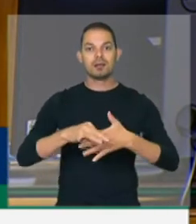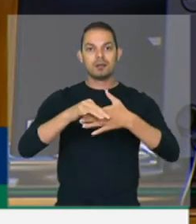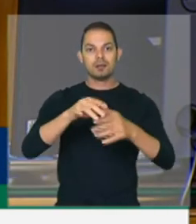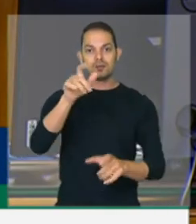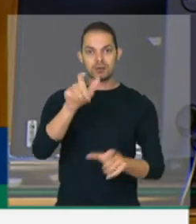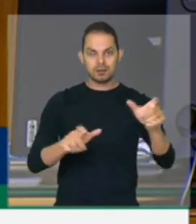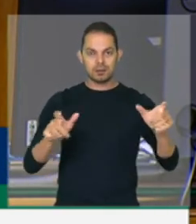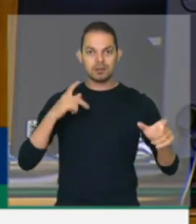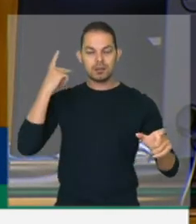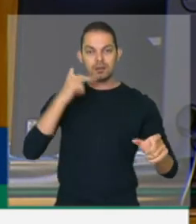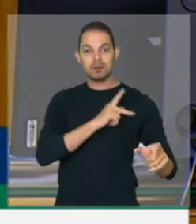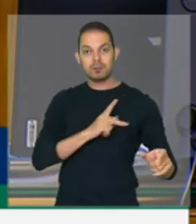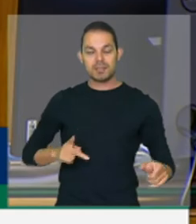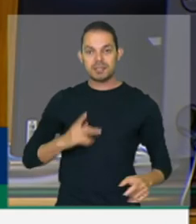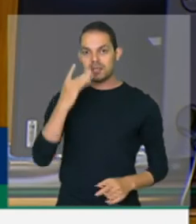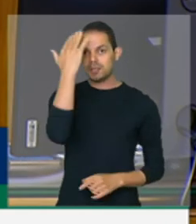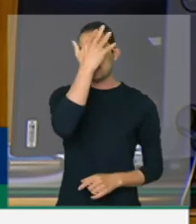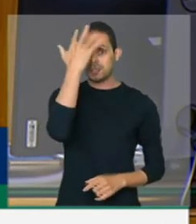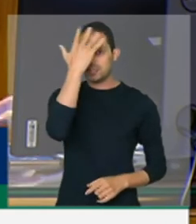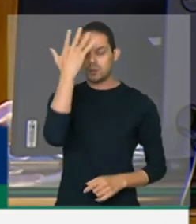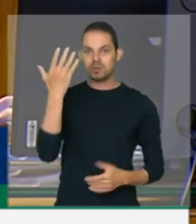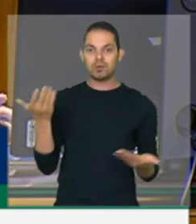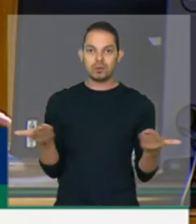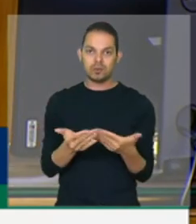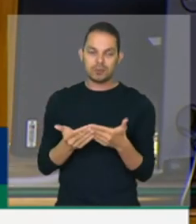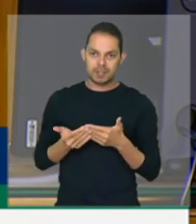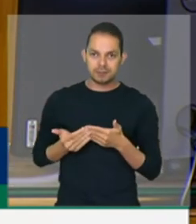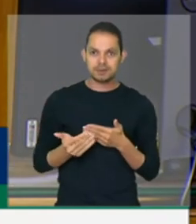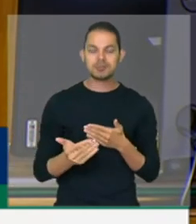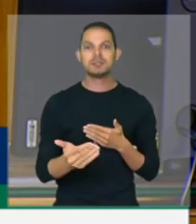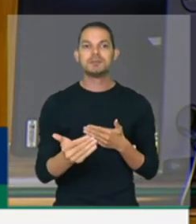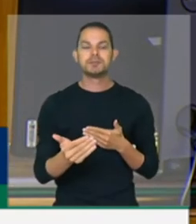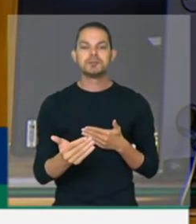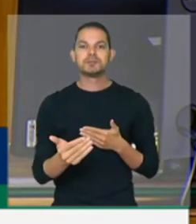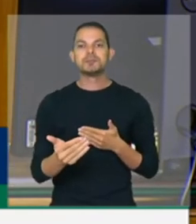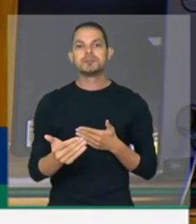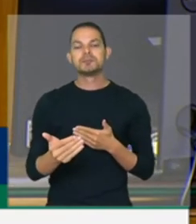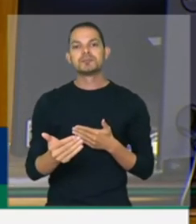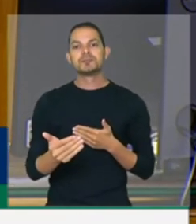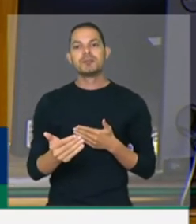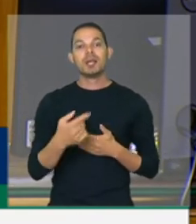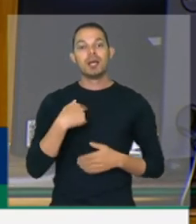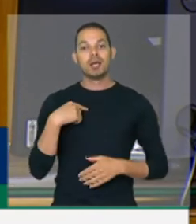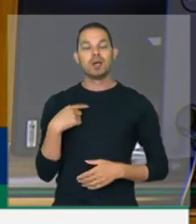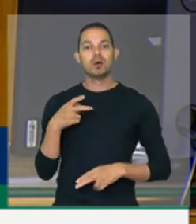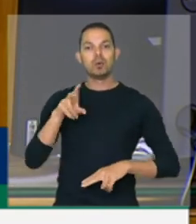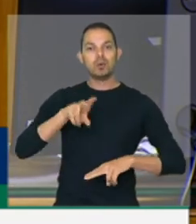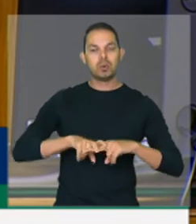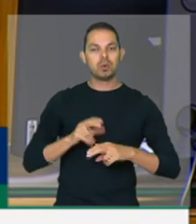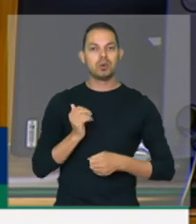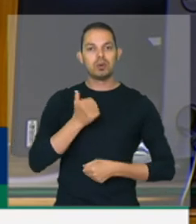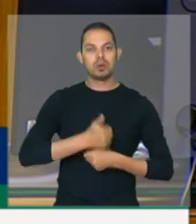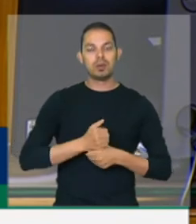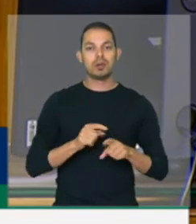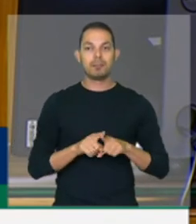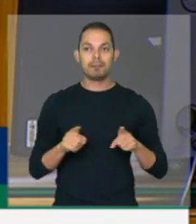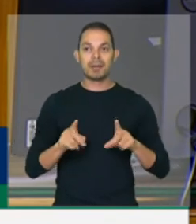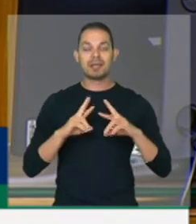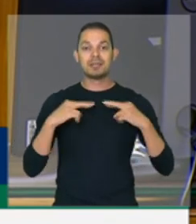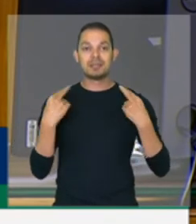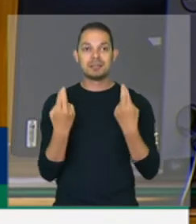pedido do presidente Arthur Lira, assumo de agora em diante a presidência, só que a sessão